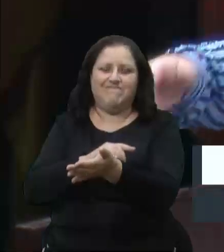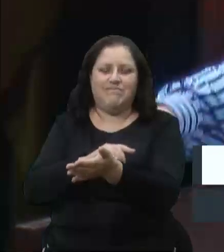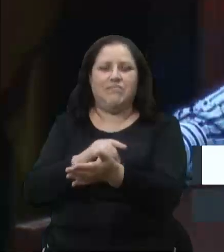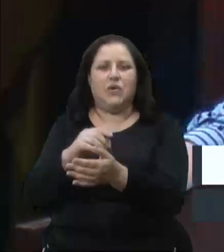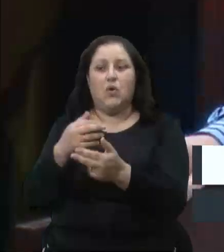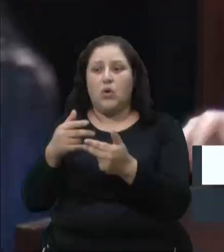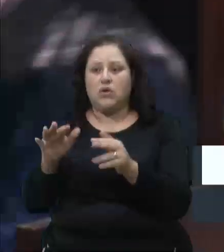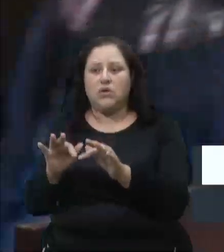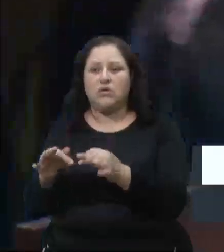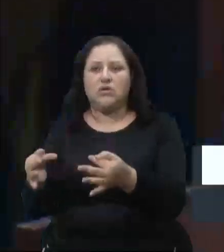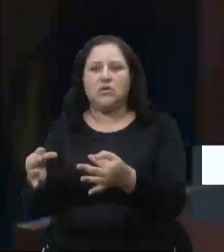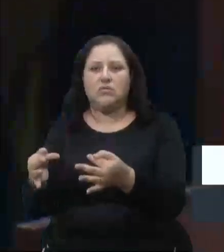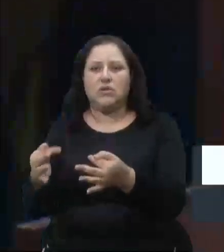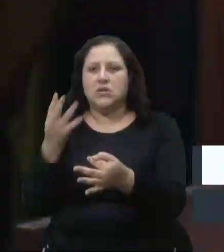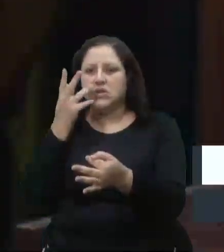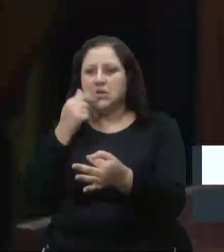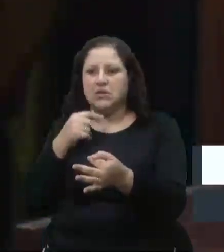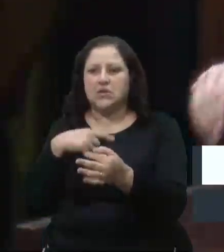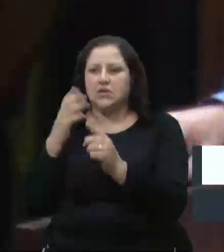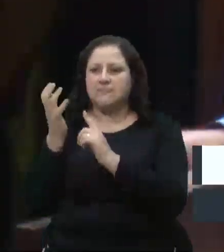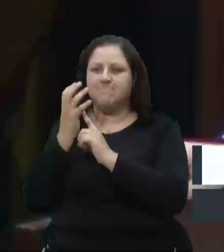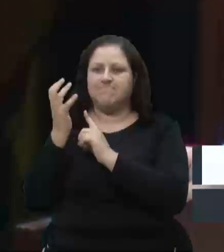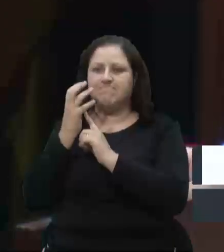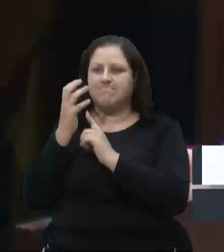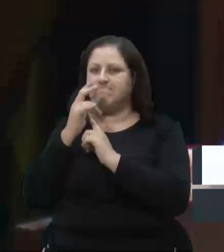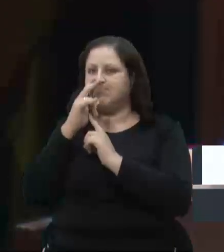acabam sendo afetadas das mais variadas formas